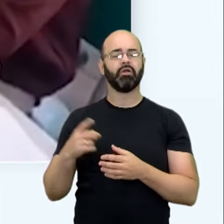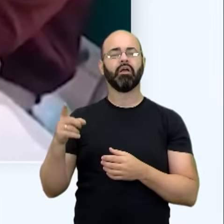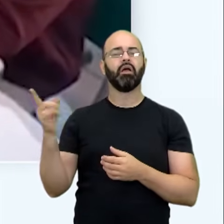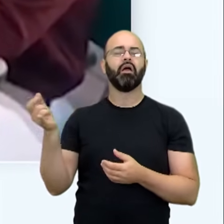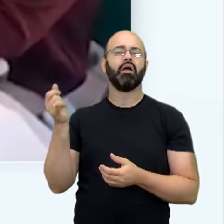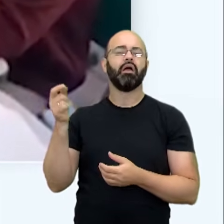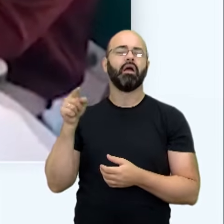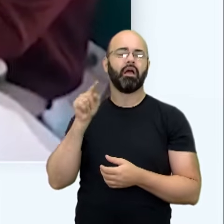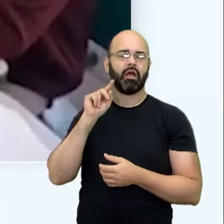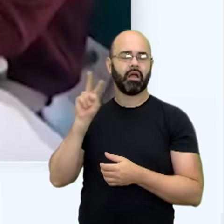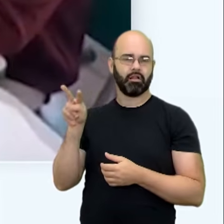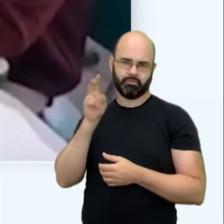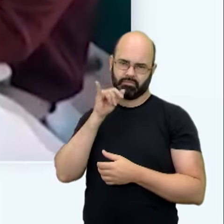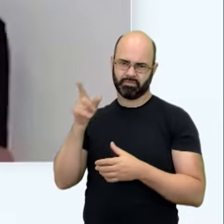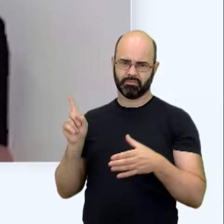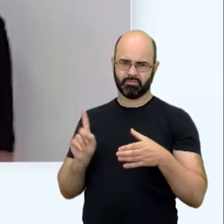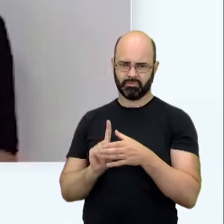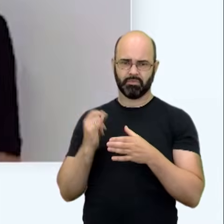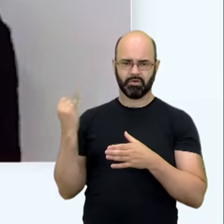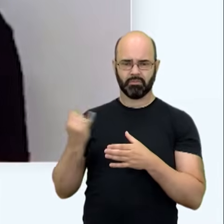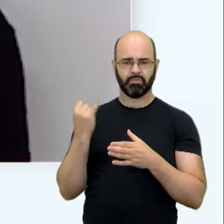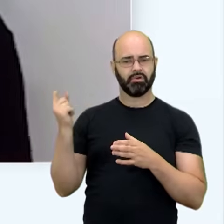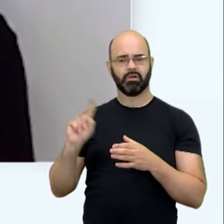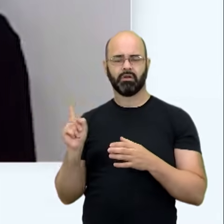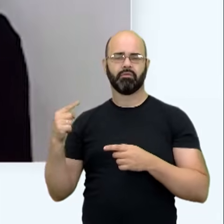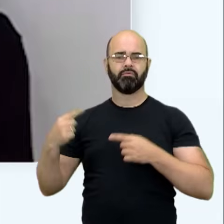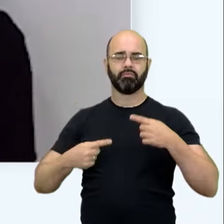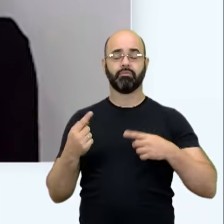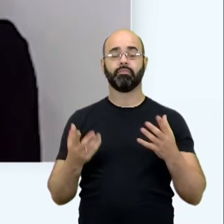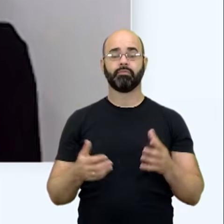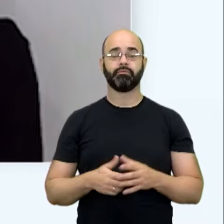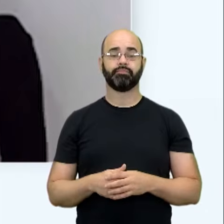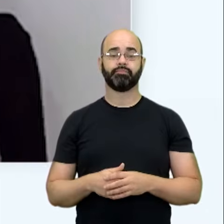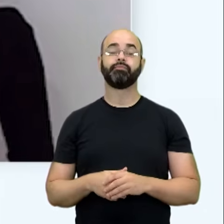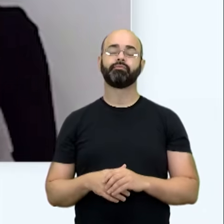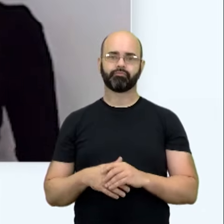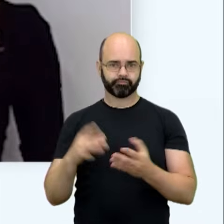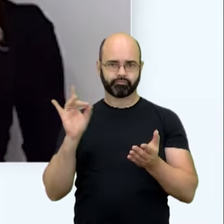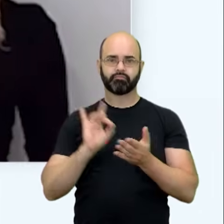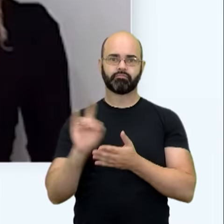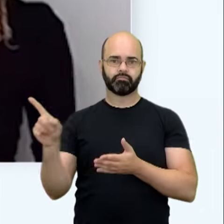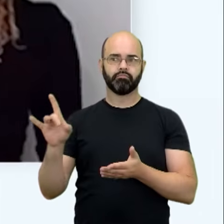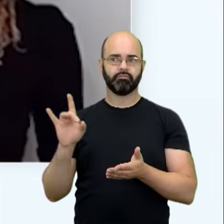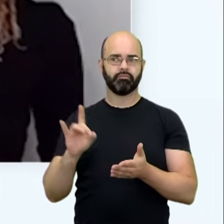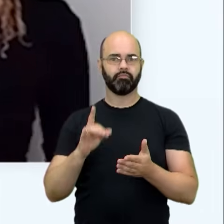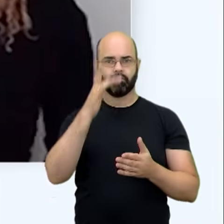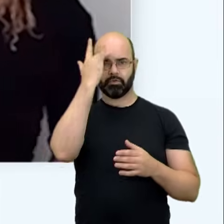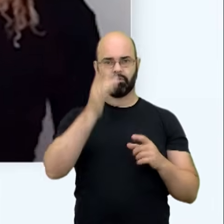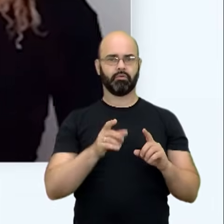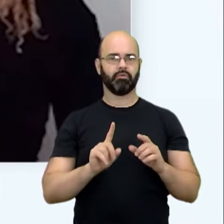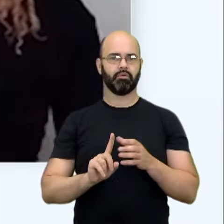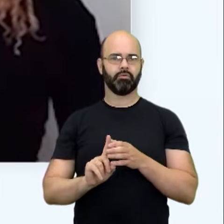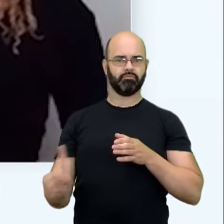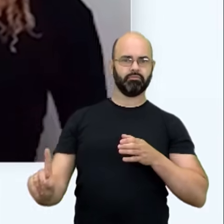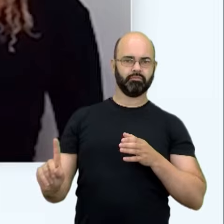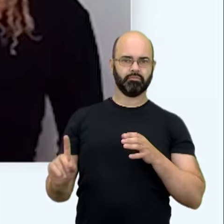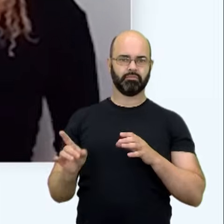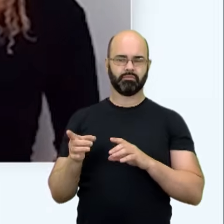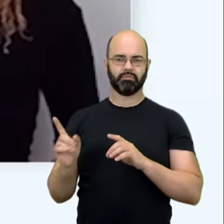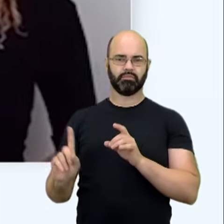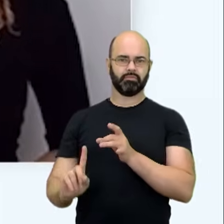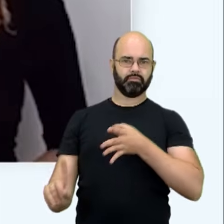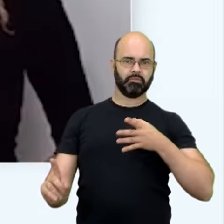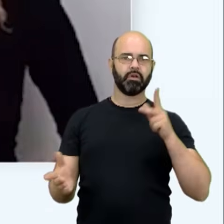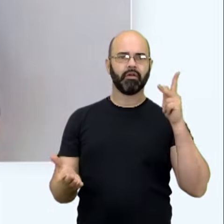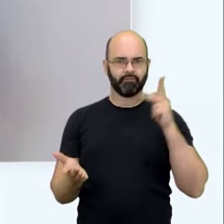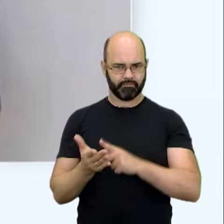avisar. Nossa, gente. Querem um ato de racismo acontecer. A consciência negra foi criada justamente para combater